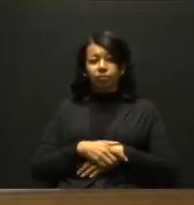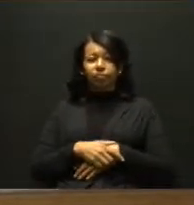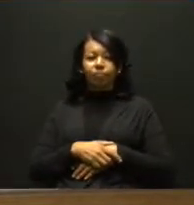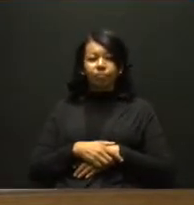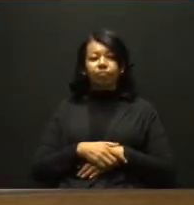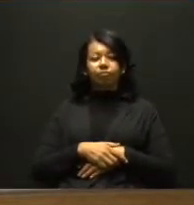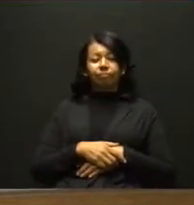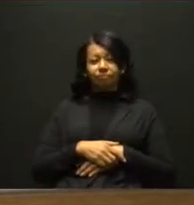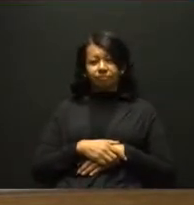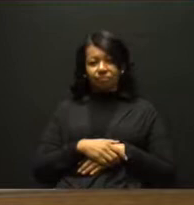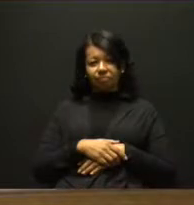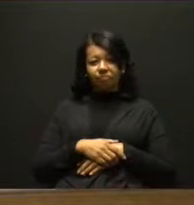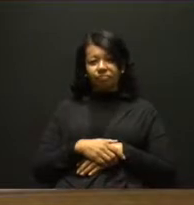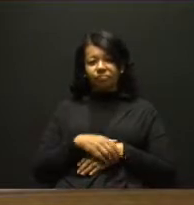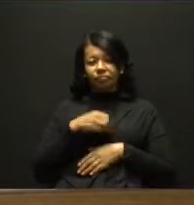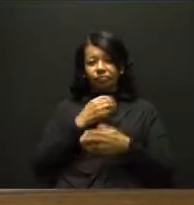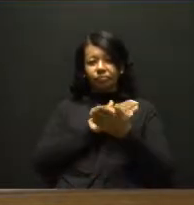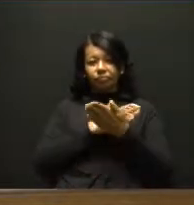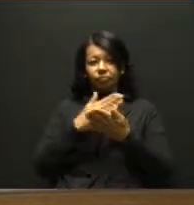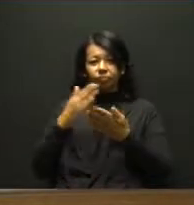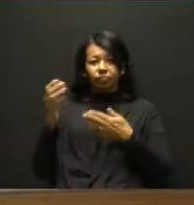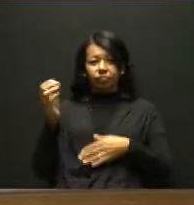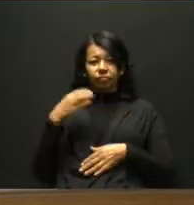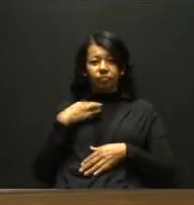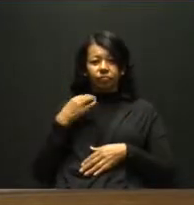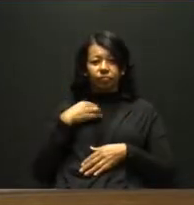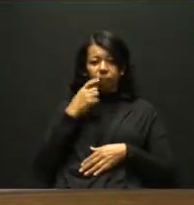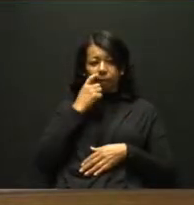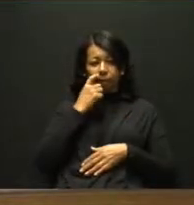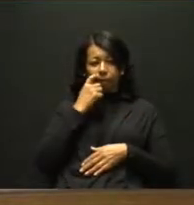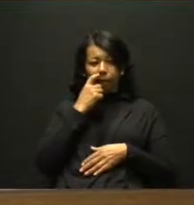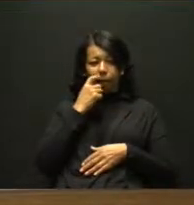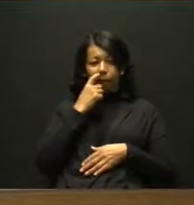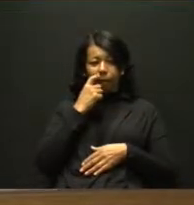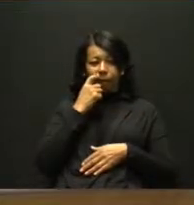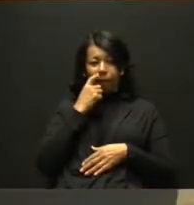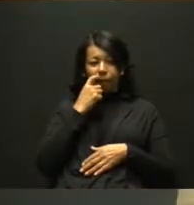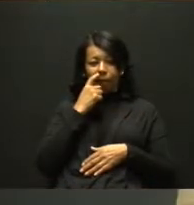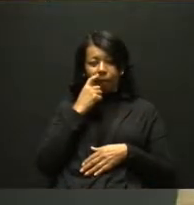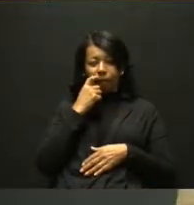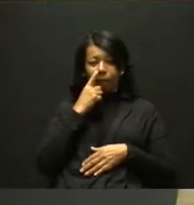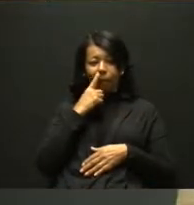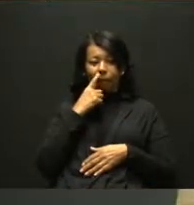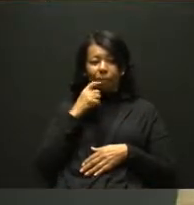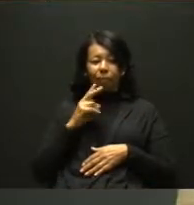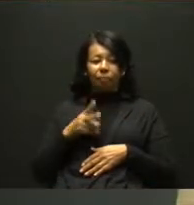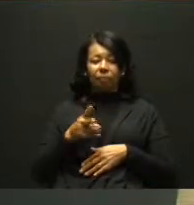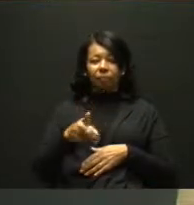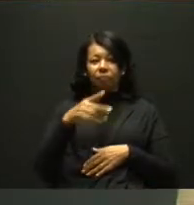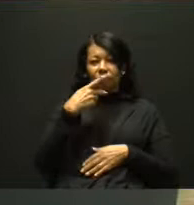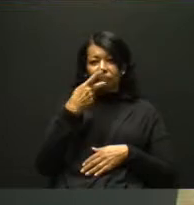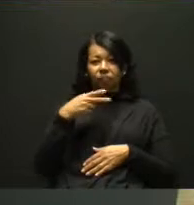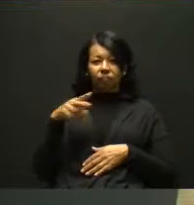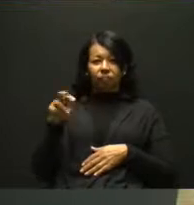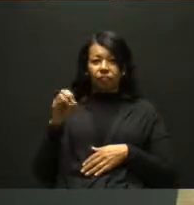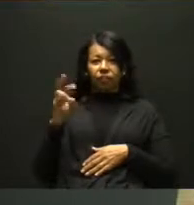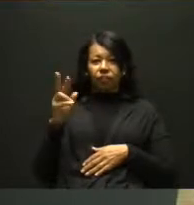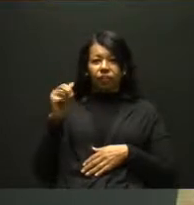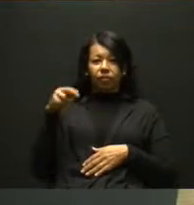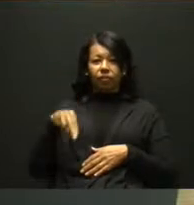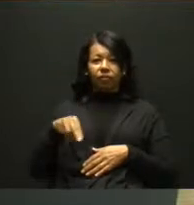nenhuma nem sócio tom vamos começar a voltar e vai dobrando após o vereador toninho vieira